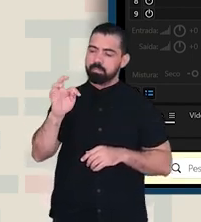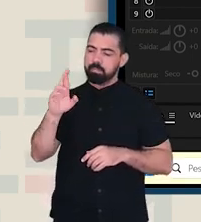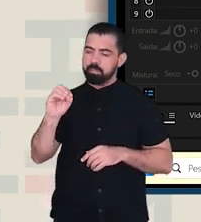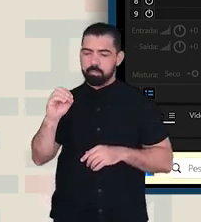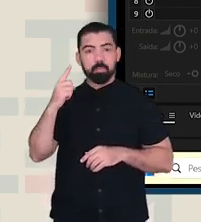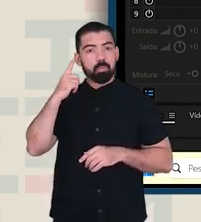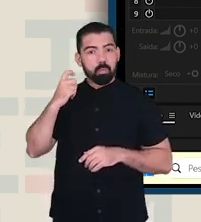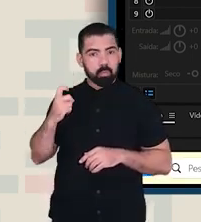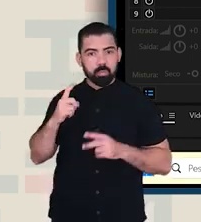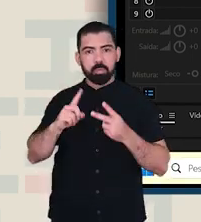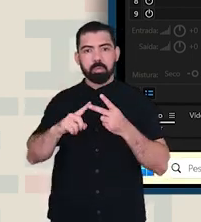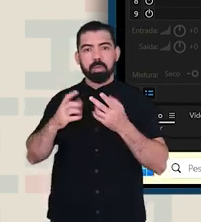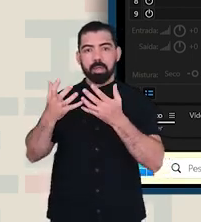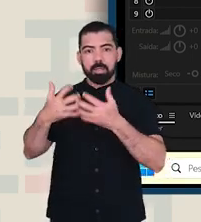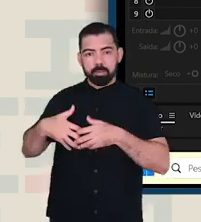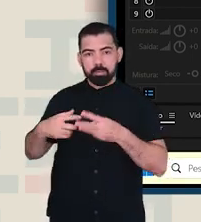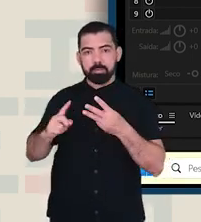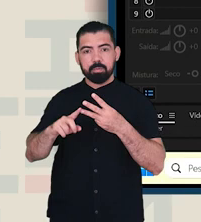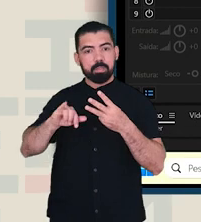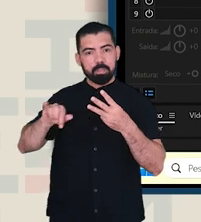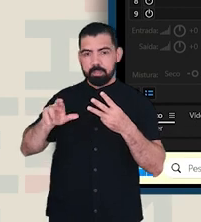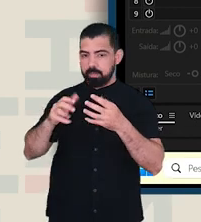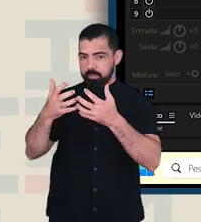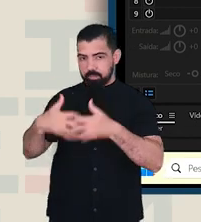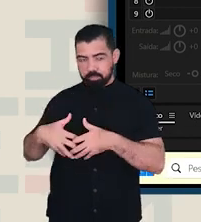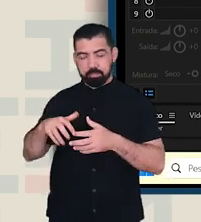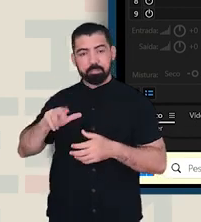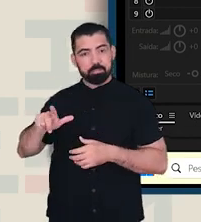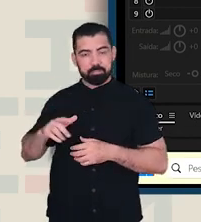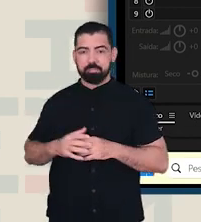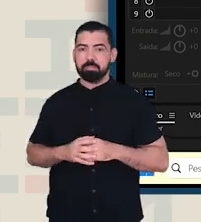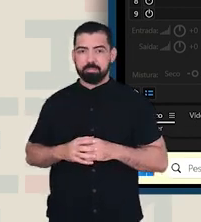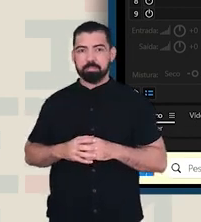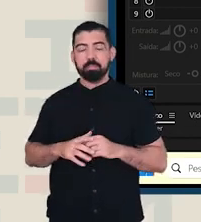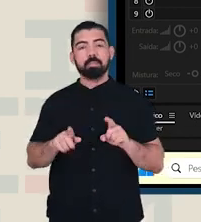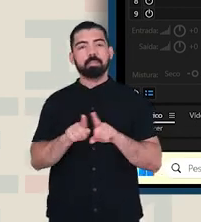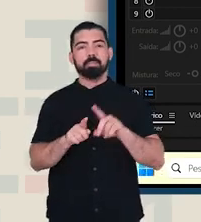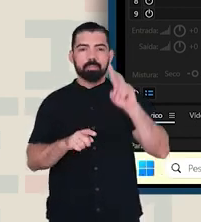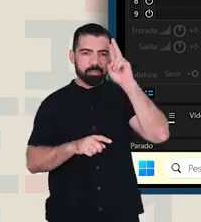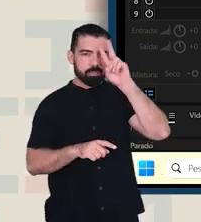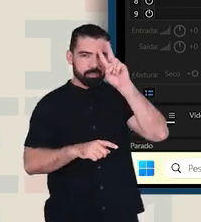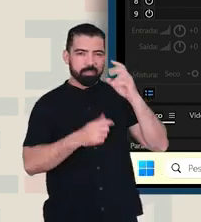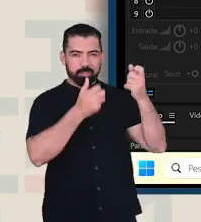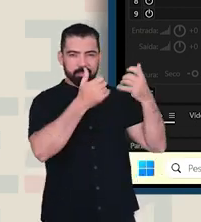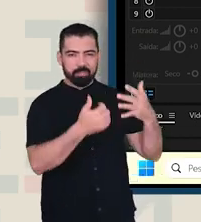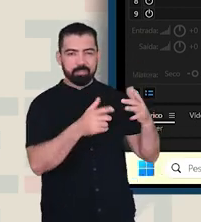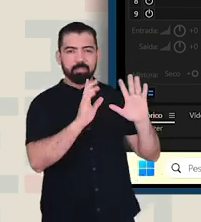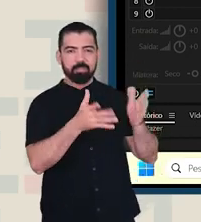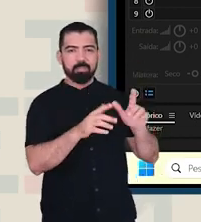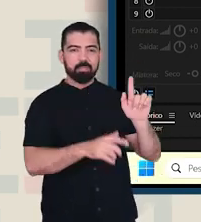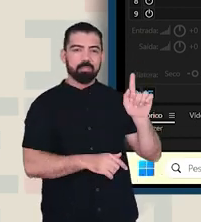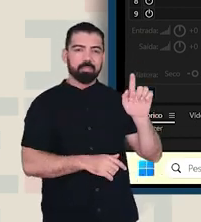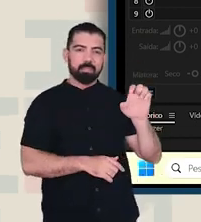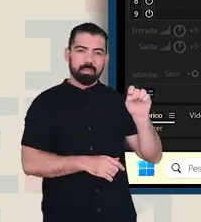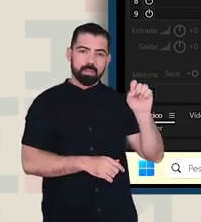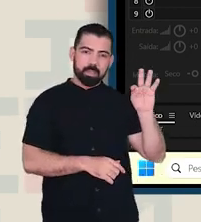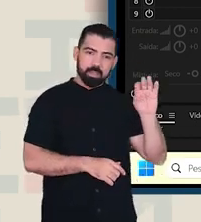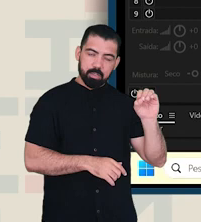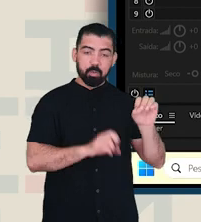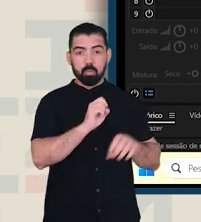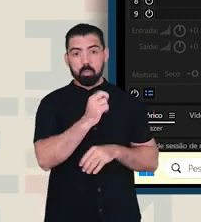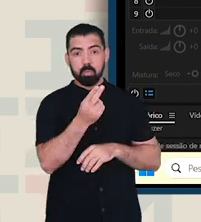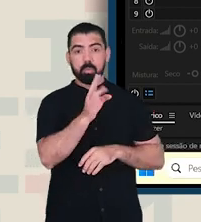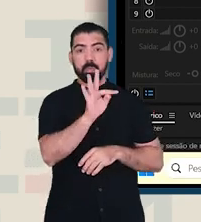espectro harmônico, espectro inarmônico. Lembramos um pouquinho dessa história do gesto, da